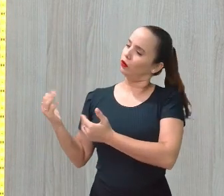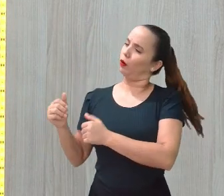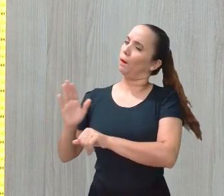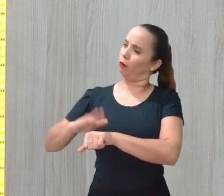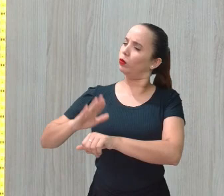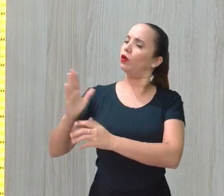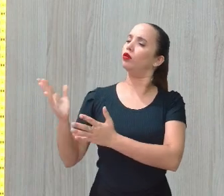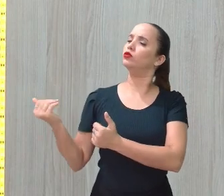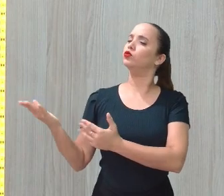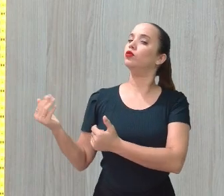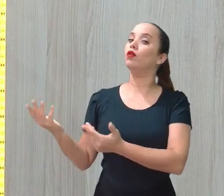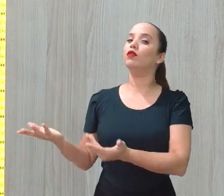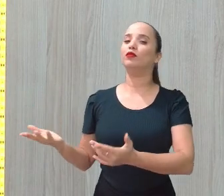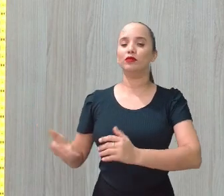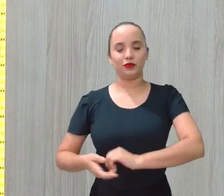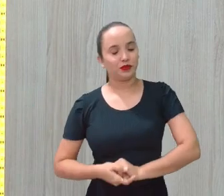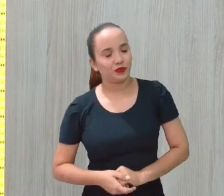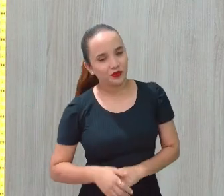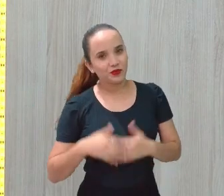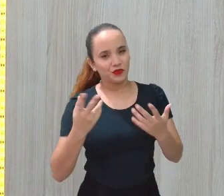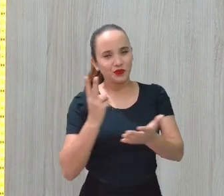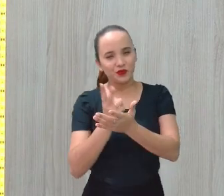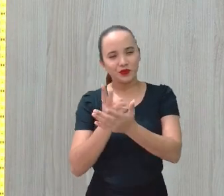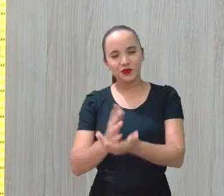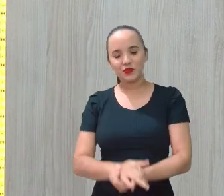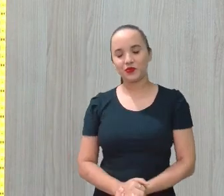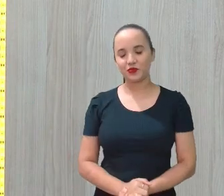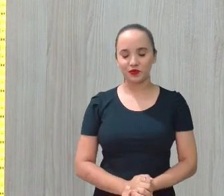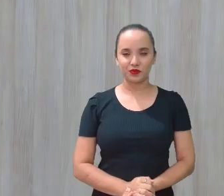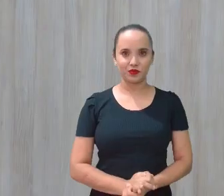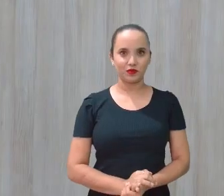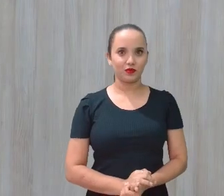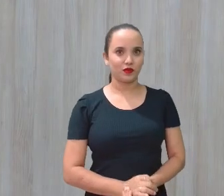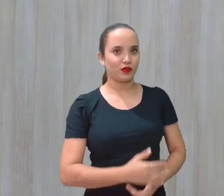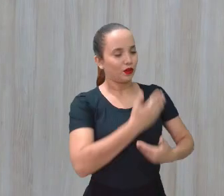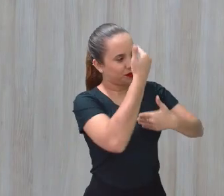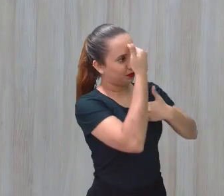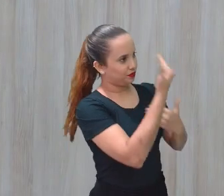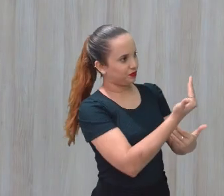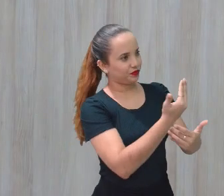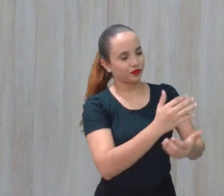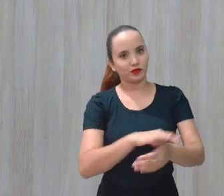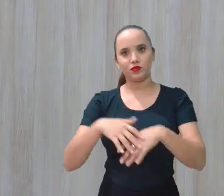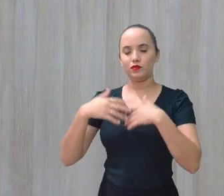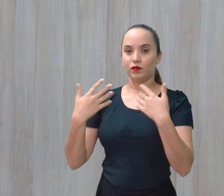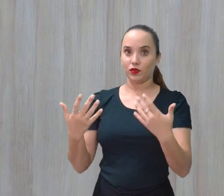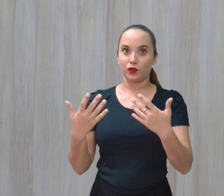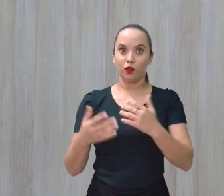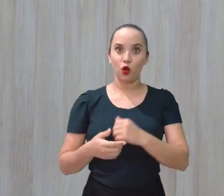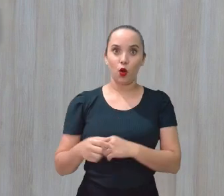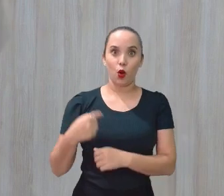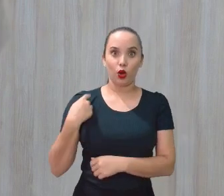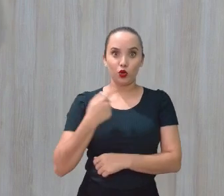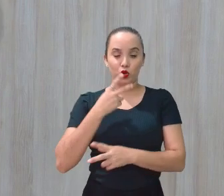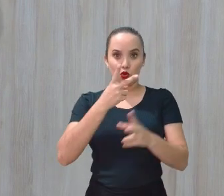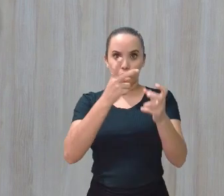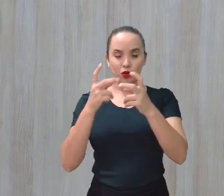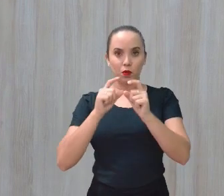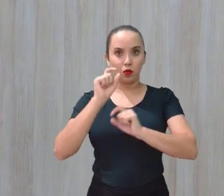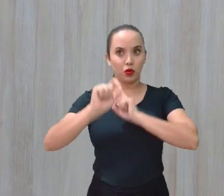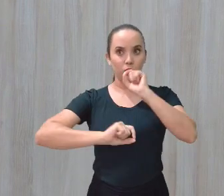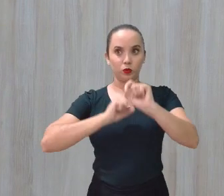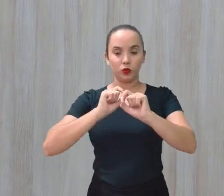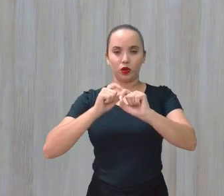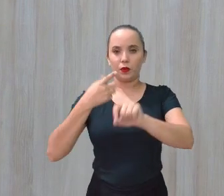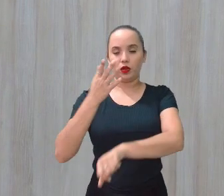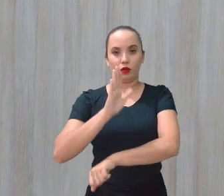gente? Mais nova. Segue aí, Tiago. Valeu, Carol. E assim, Carol, a gente percebe que quando